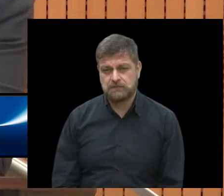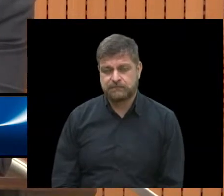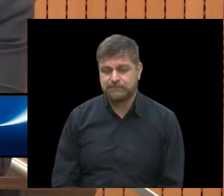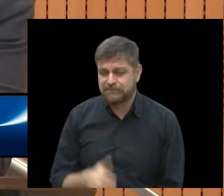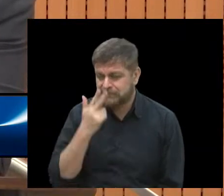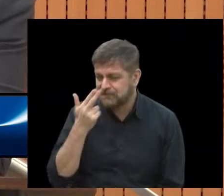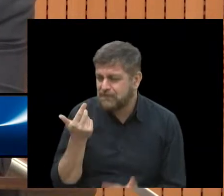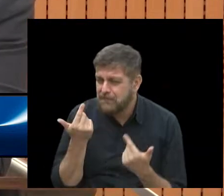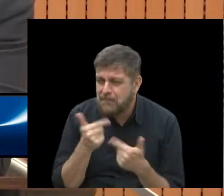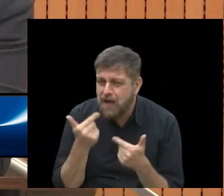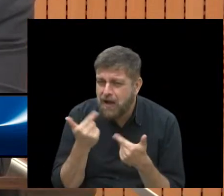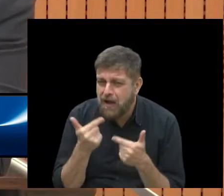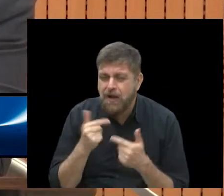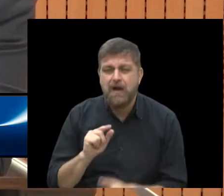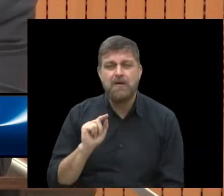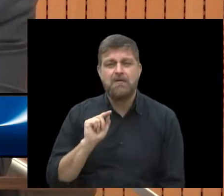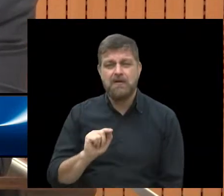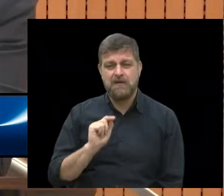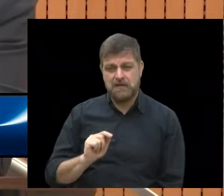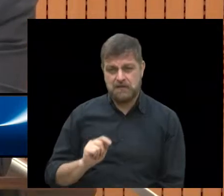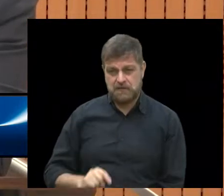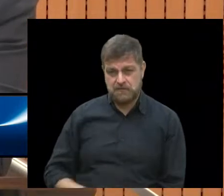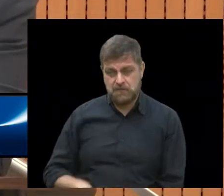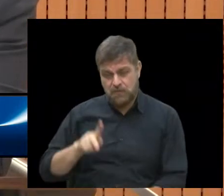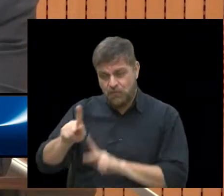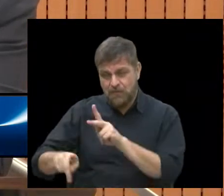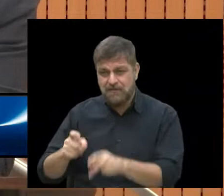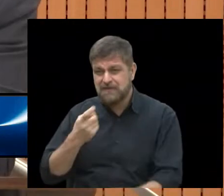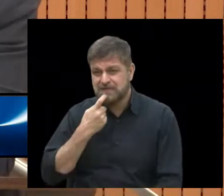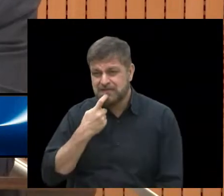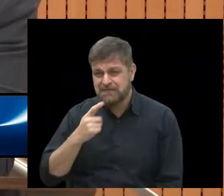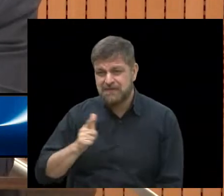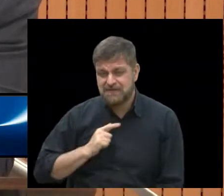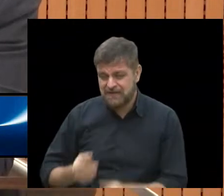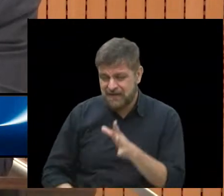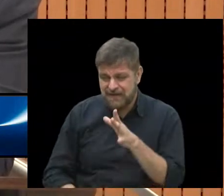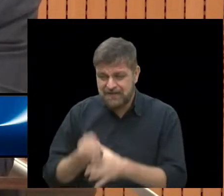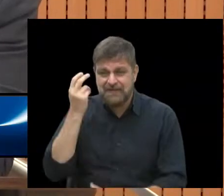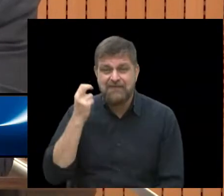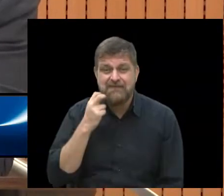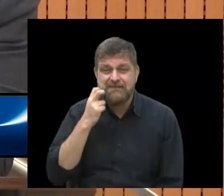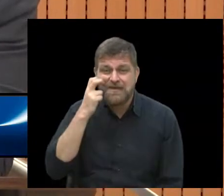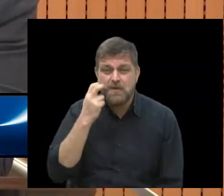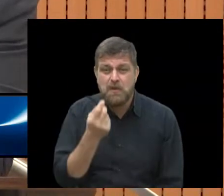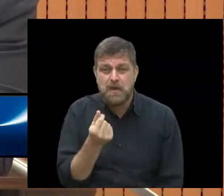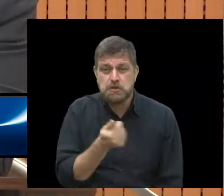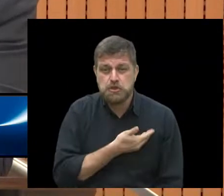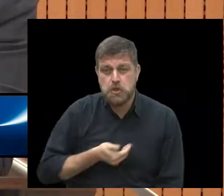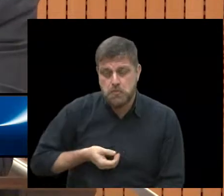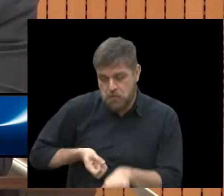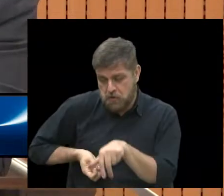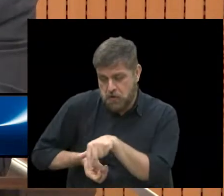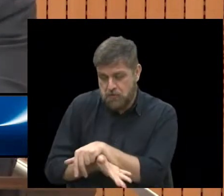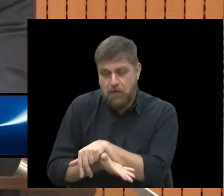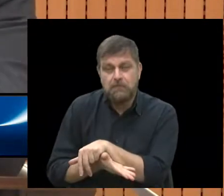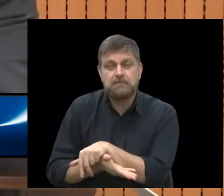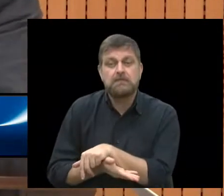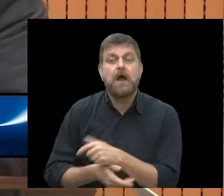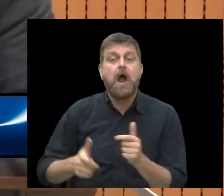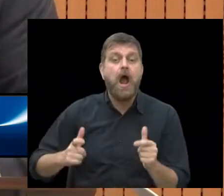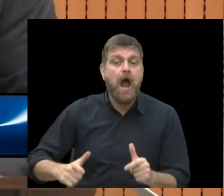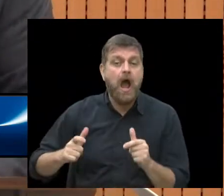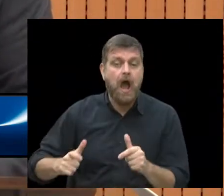engraçado de tudo é que a cidade de Campinas passa por um monstruoso escândalo de corrupção na saúde,